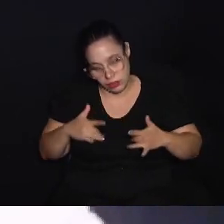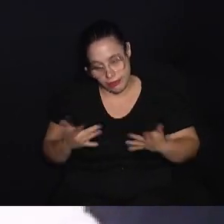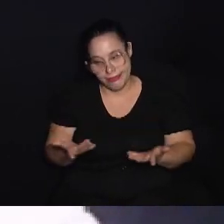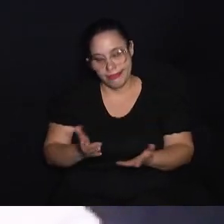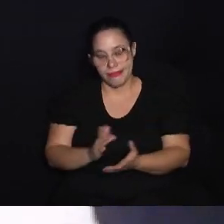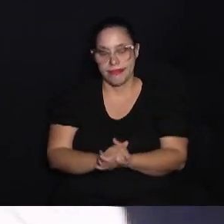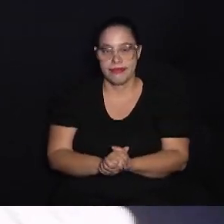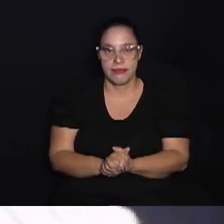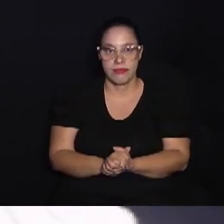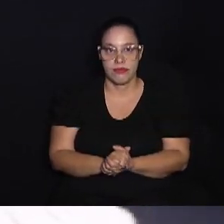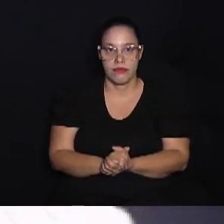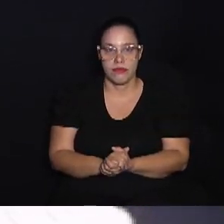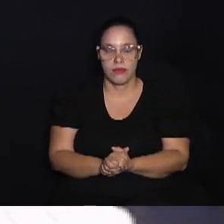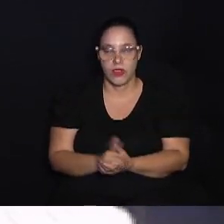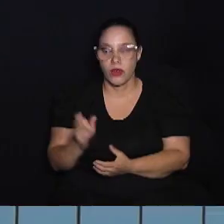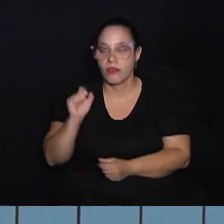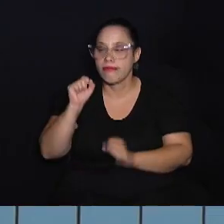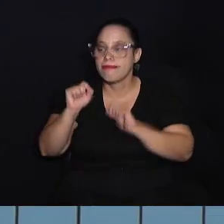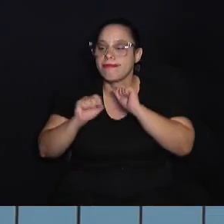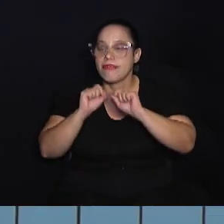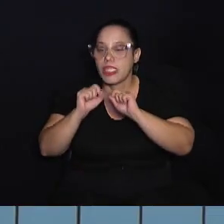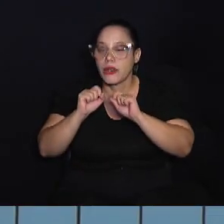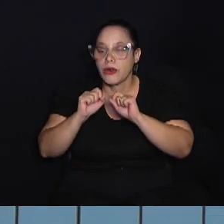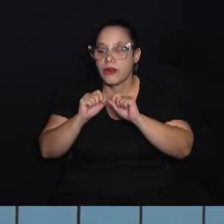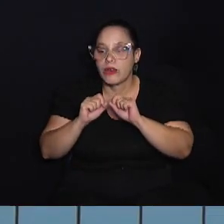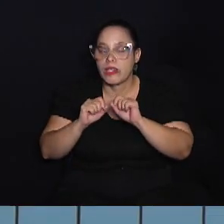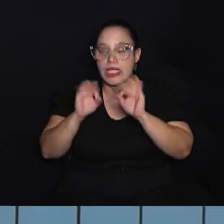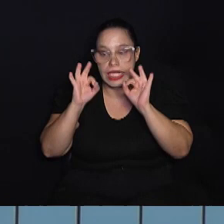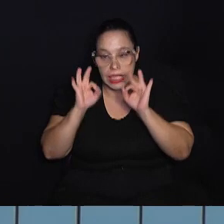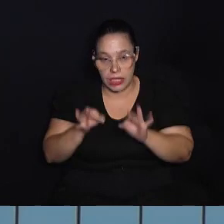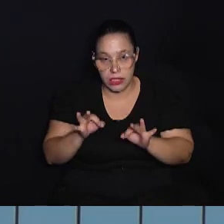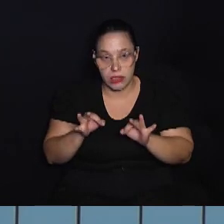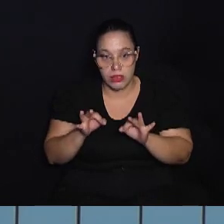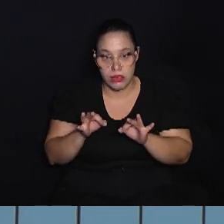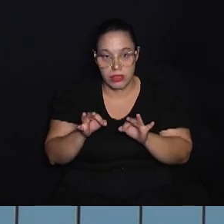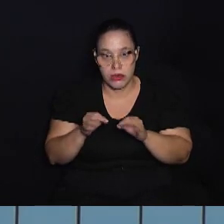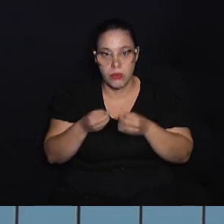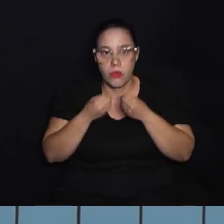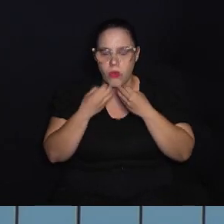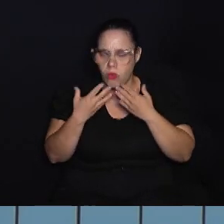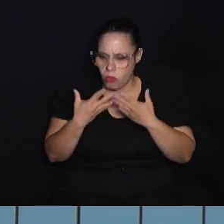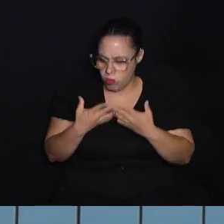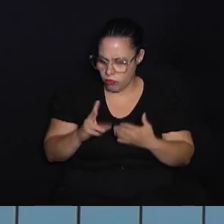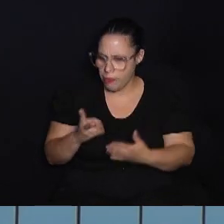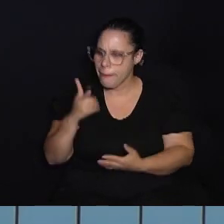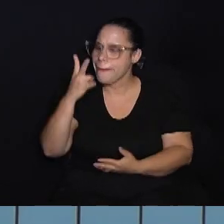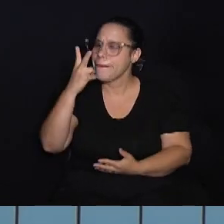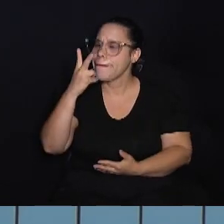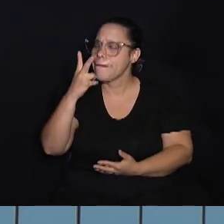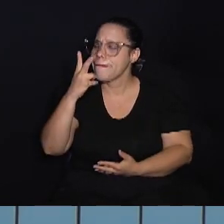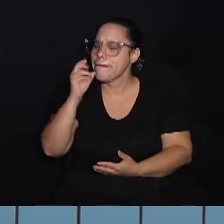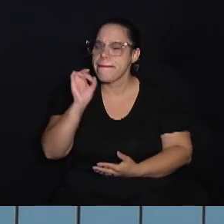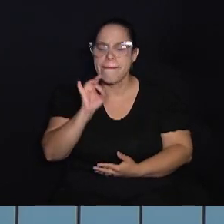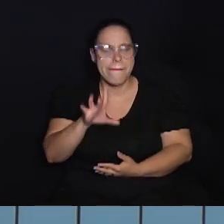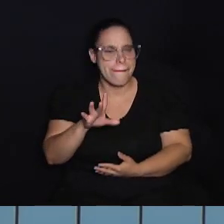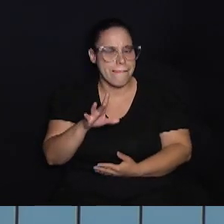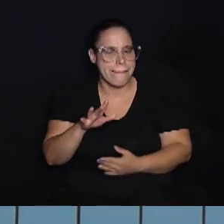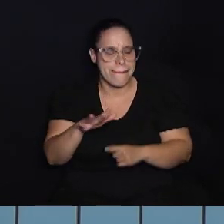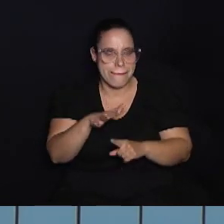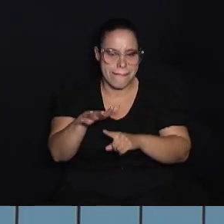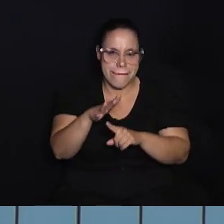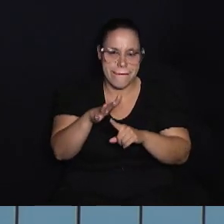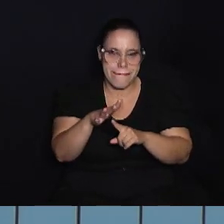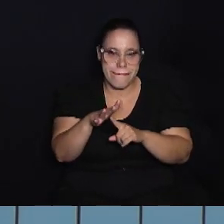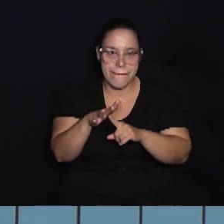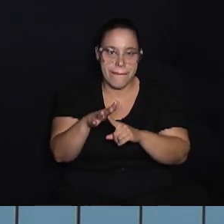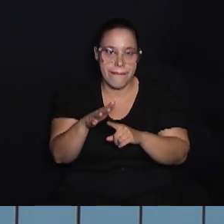para a nossa saúde. Ao passo que, se descartado corretamente, eles têm um baita de um valor agregado, né? Não